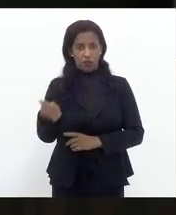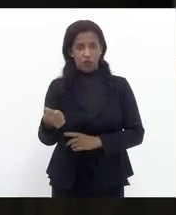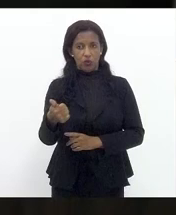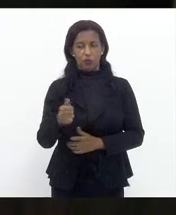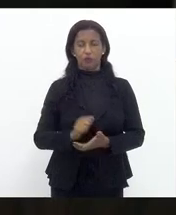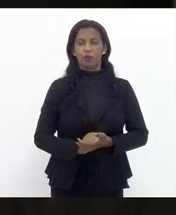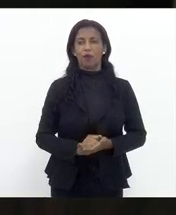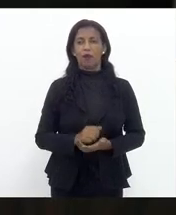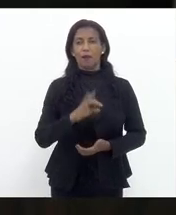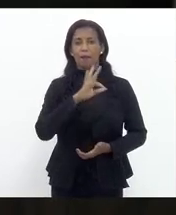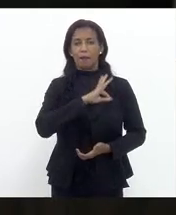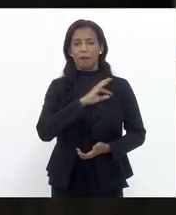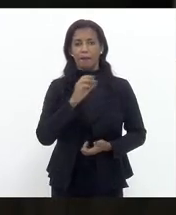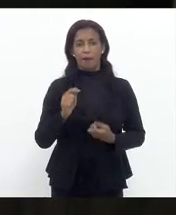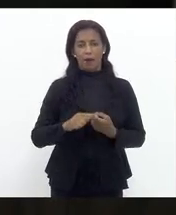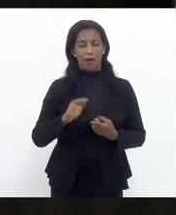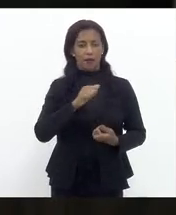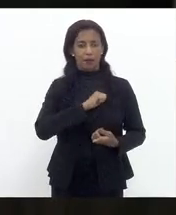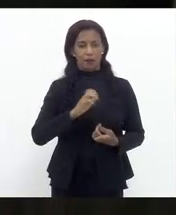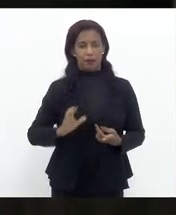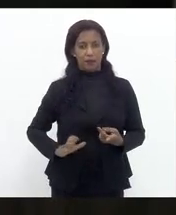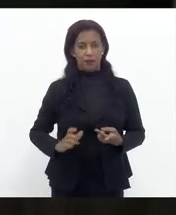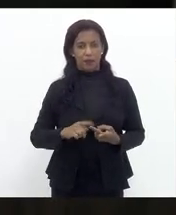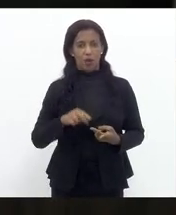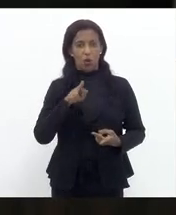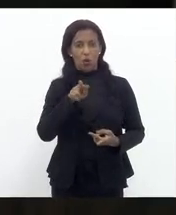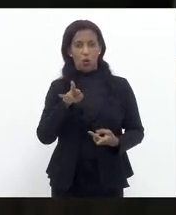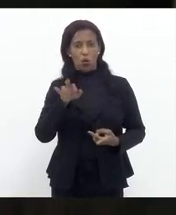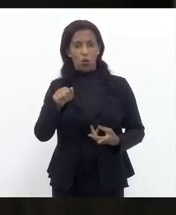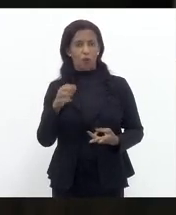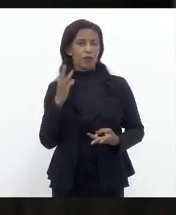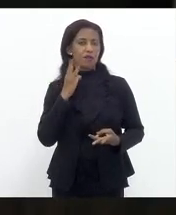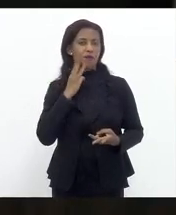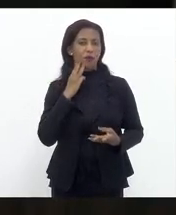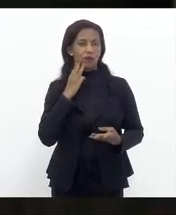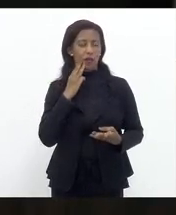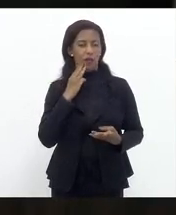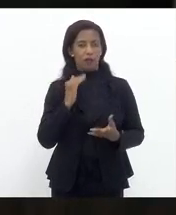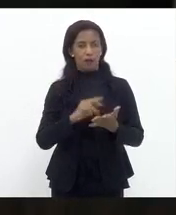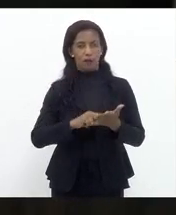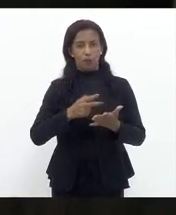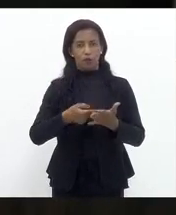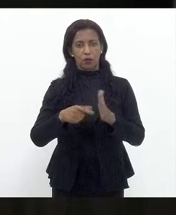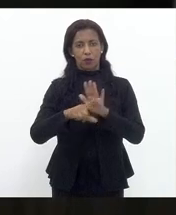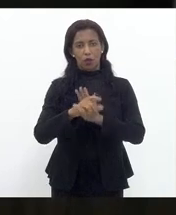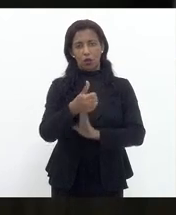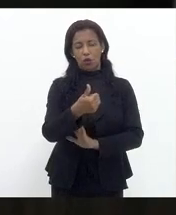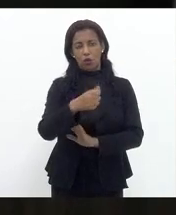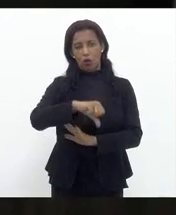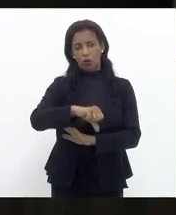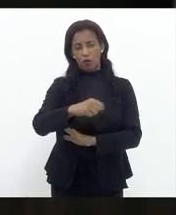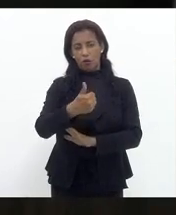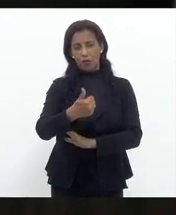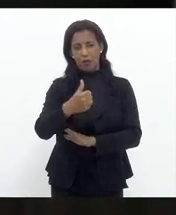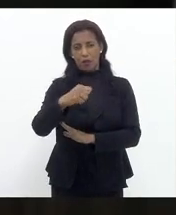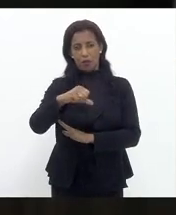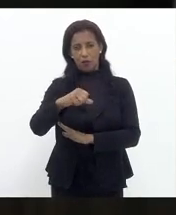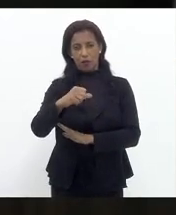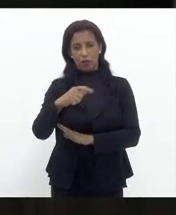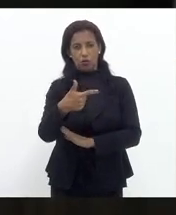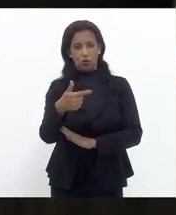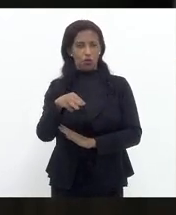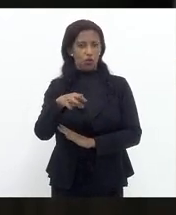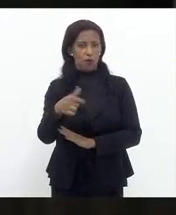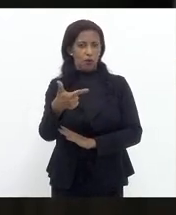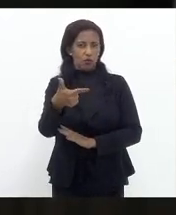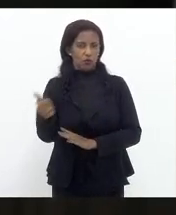dos deputados Marta Rocha, André Siciliano, Rubens Bontempo e Valdeque Carneiro, que altera a lei 9.191, de 2 de março de